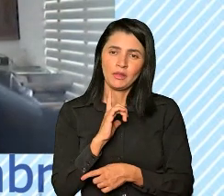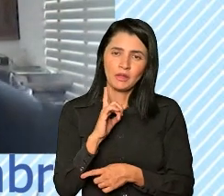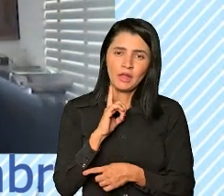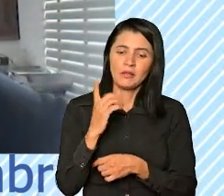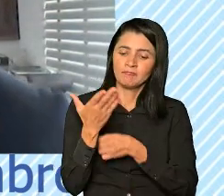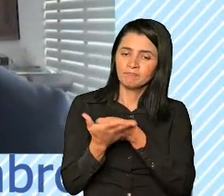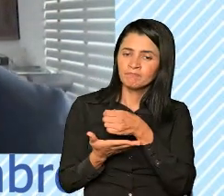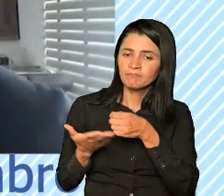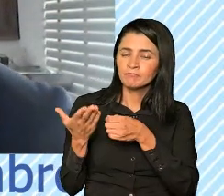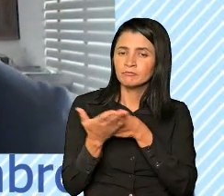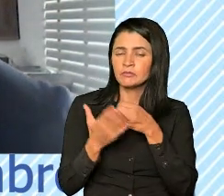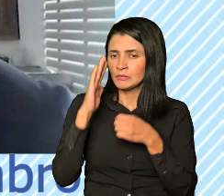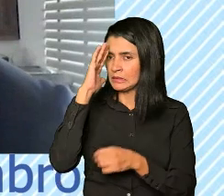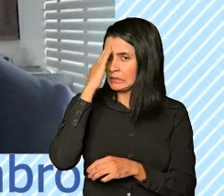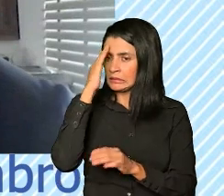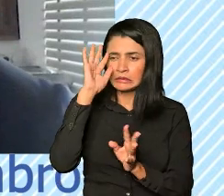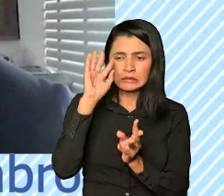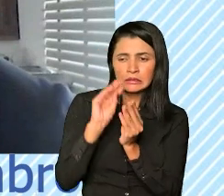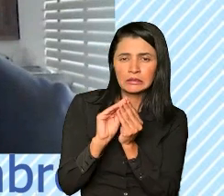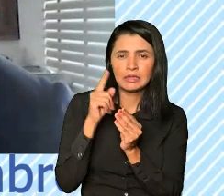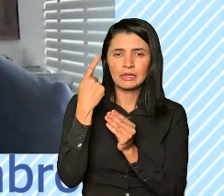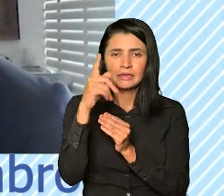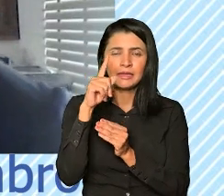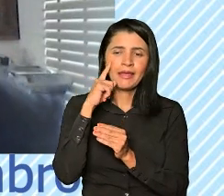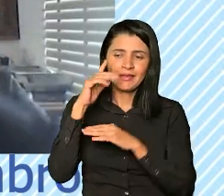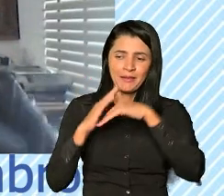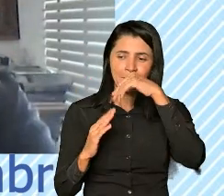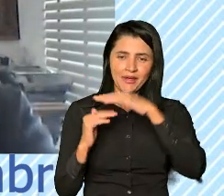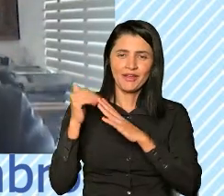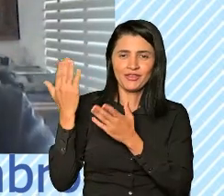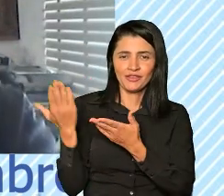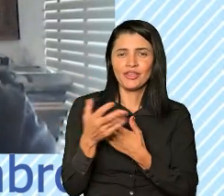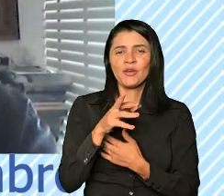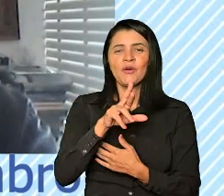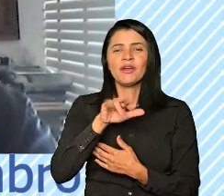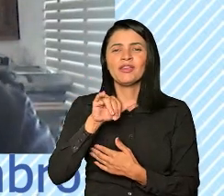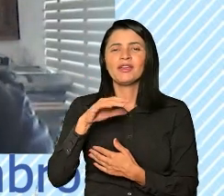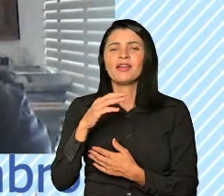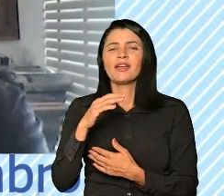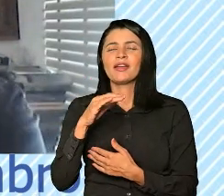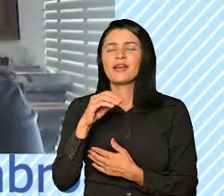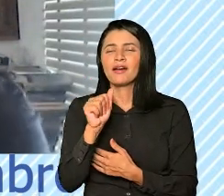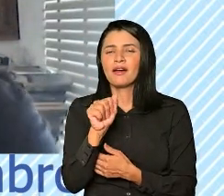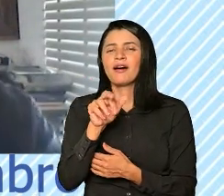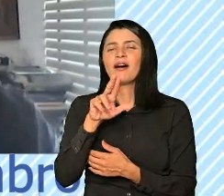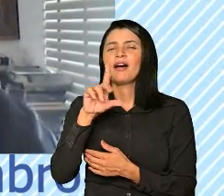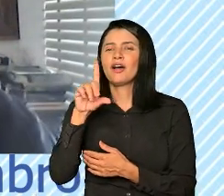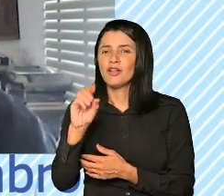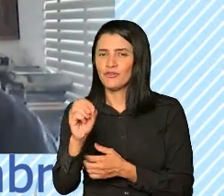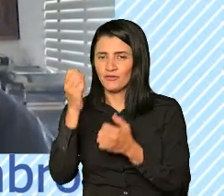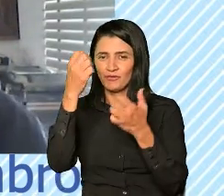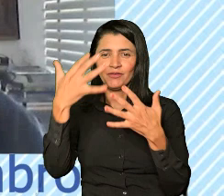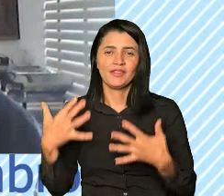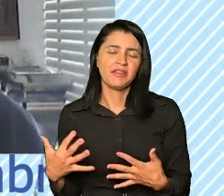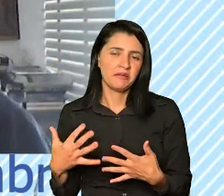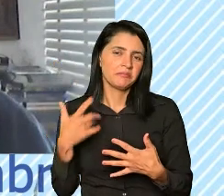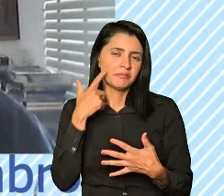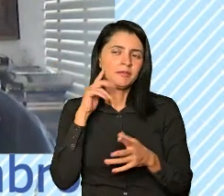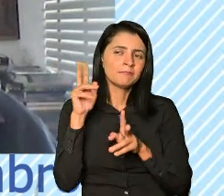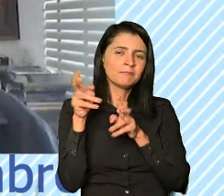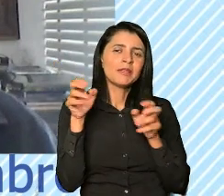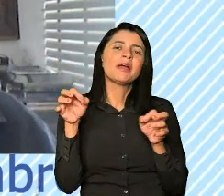premissas básicas para entender essa parte mais aplicada que o Ricardo vai trazer para nós. Mas, de pronto, é impossível não perceber